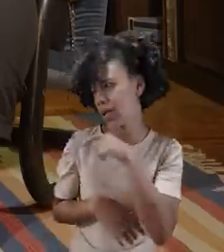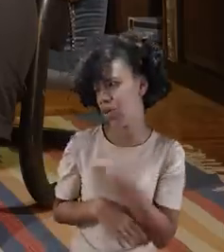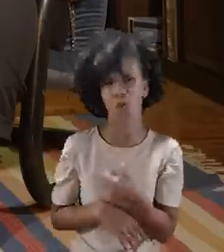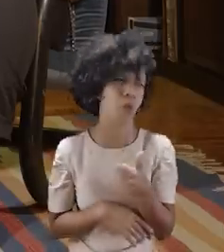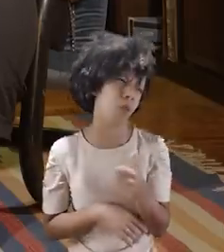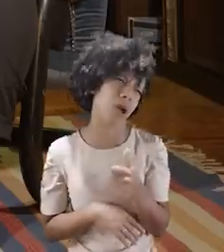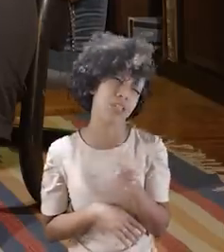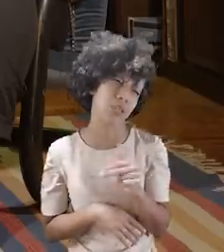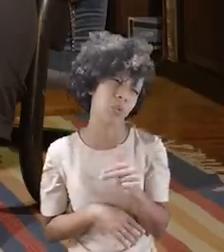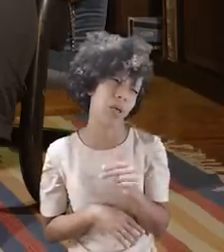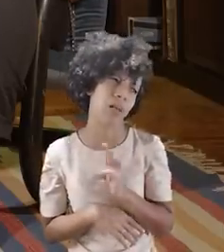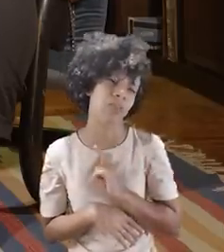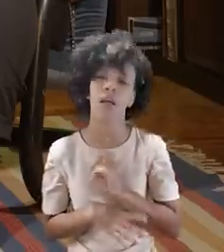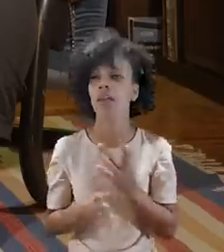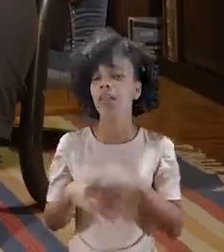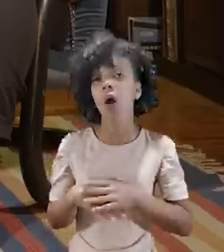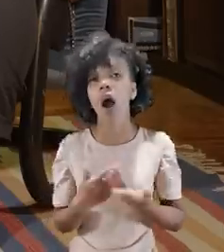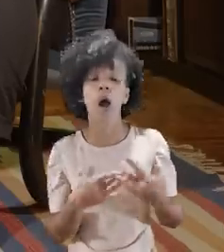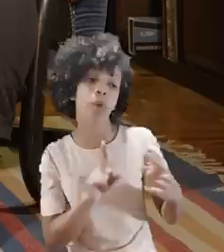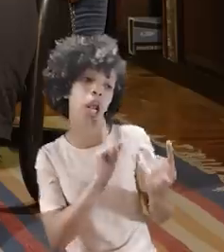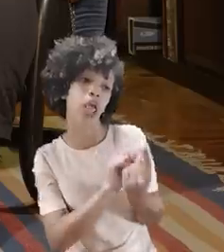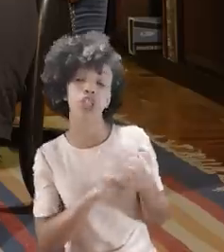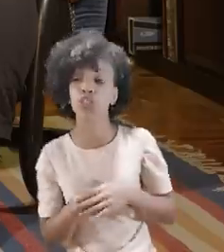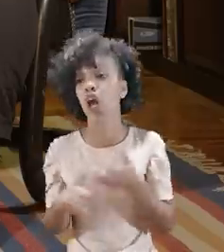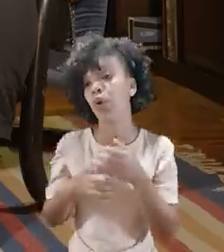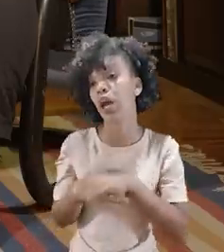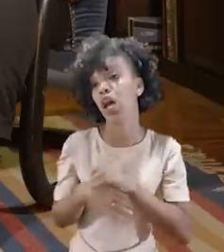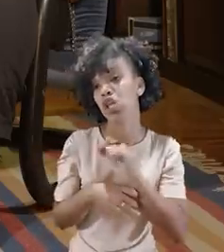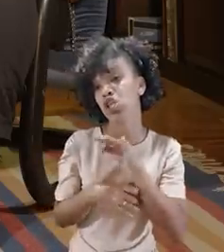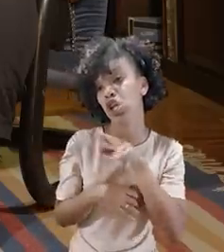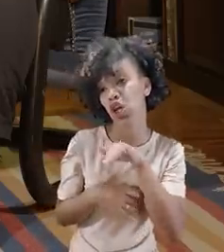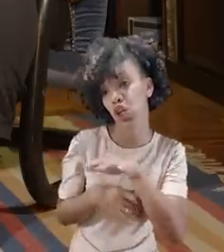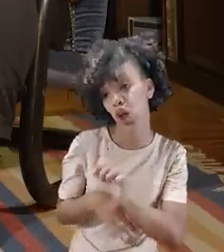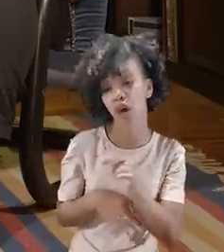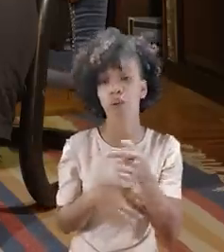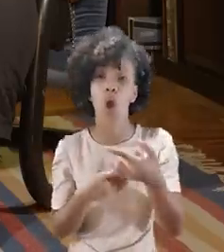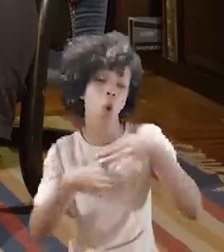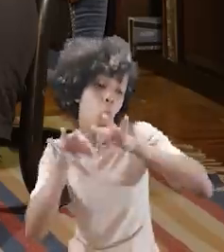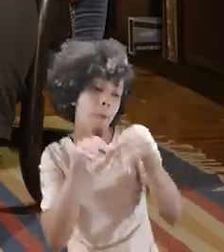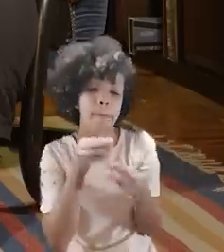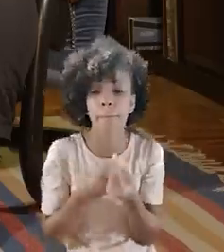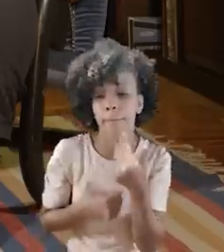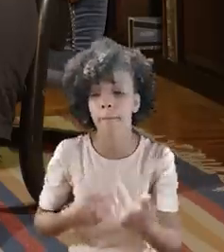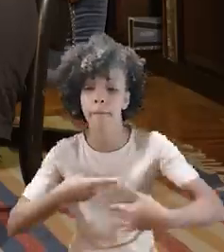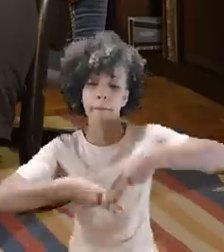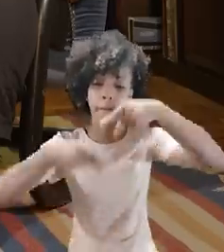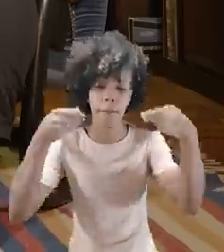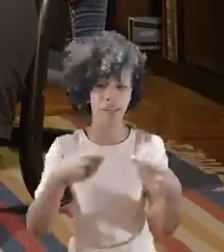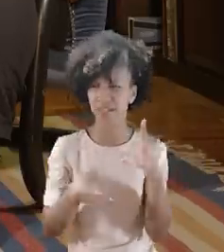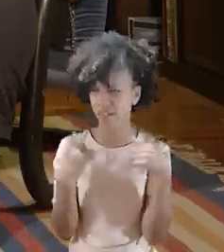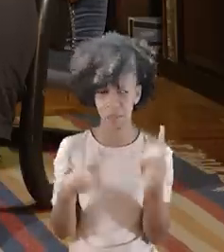razão ti nunca velho chega o cliente lá no meu bairro fala assim a Malu que eu quero uma strogonoff de camarão com os eu fiquei com o molho Fala